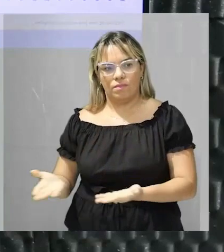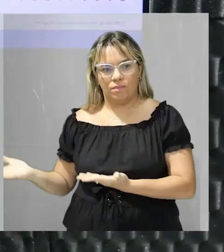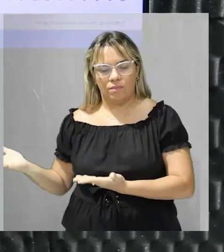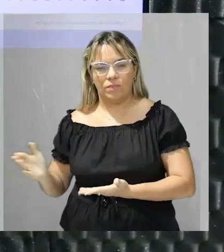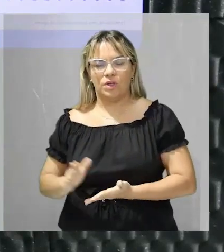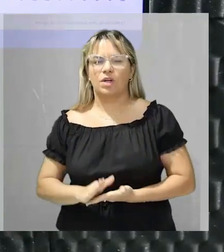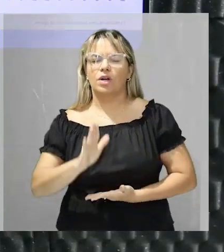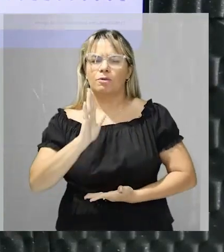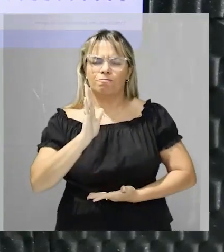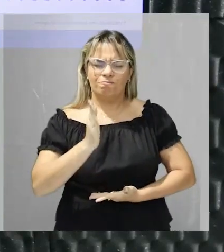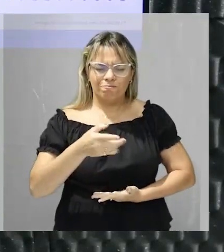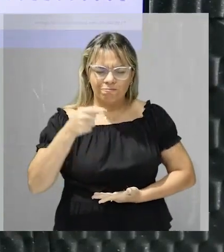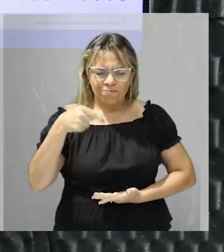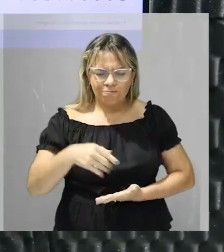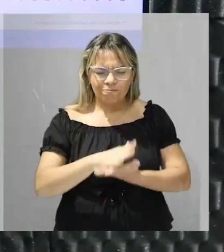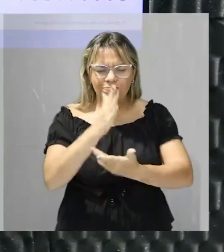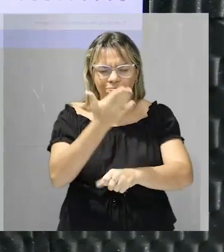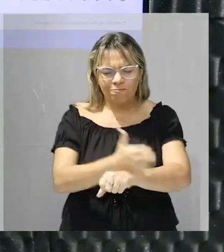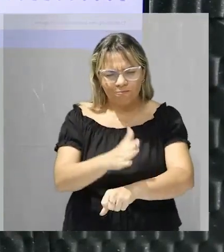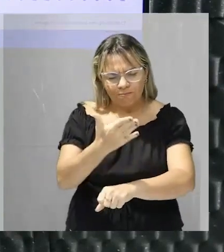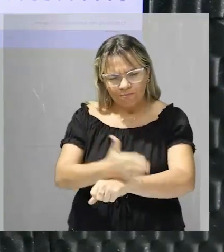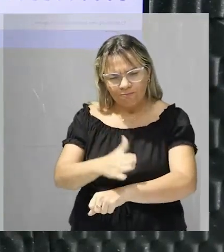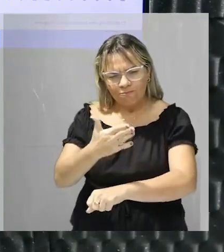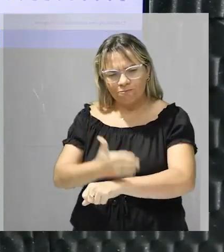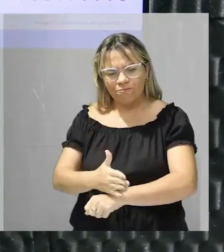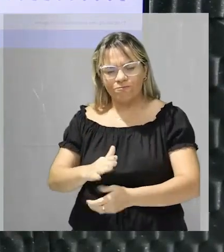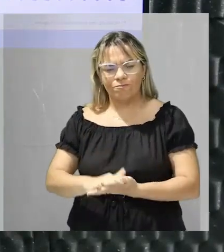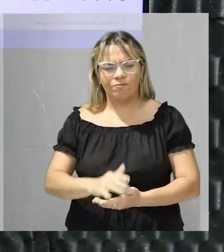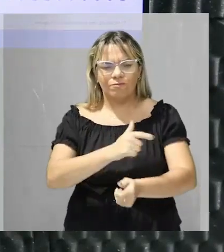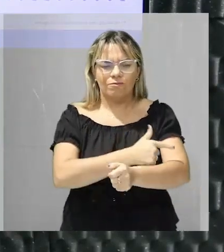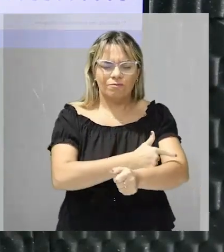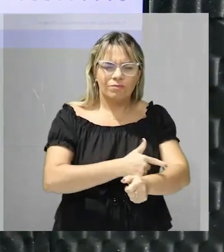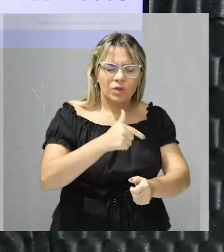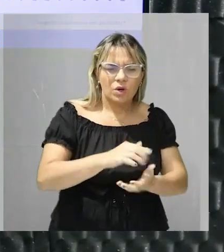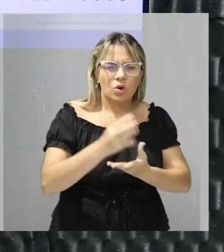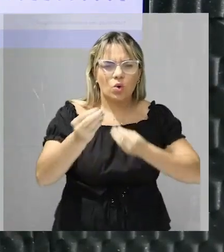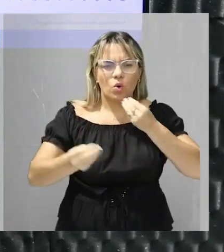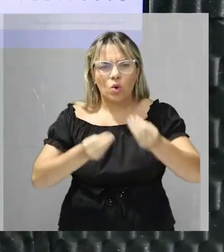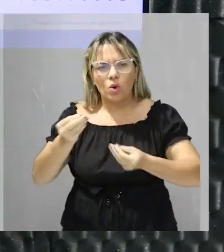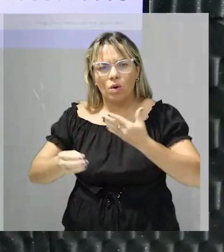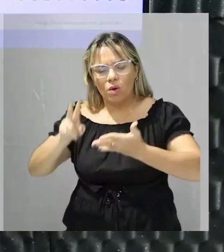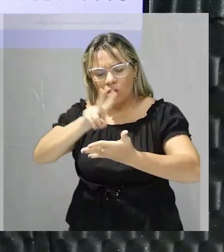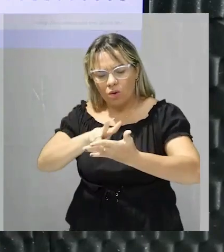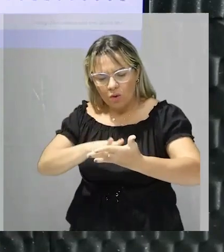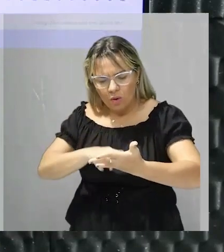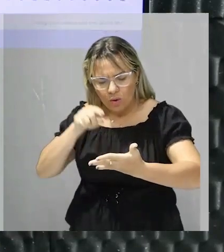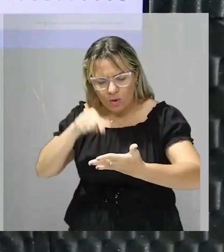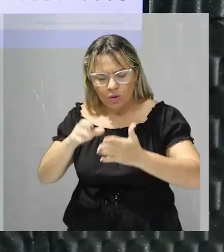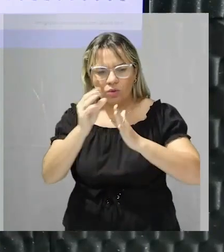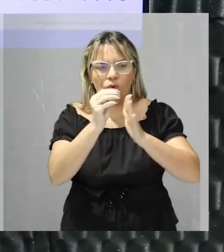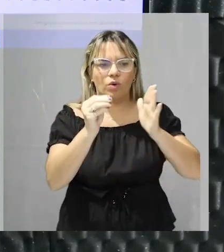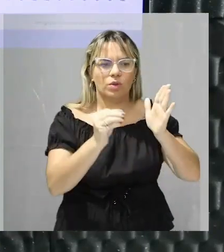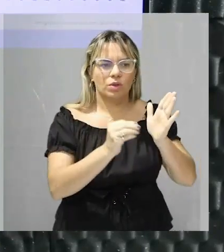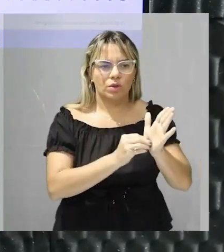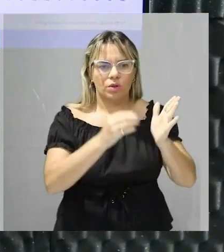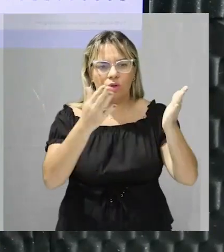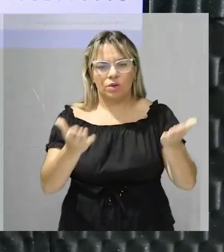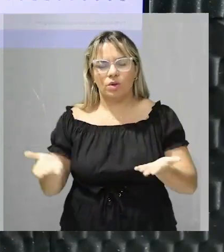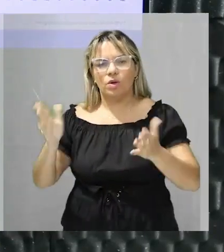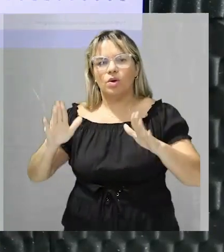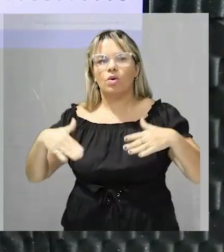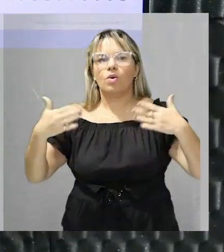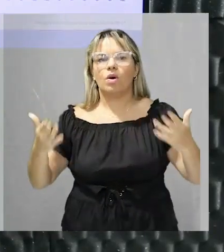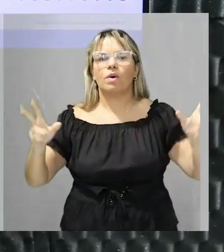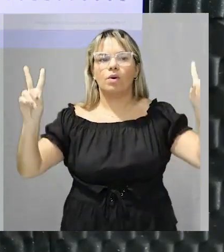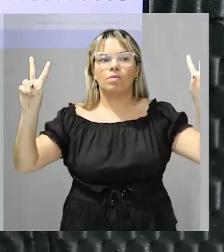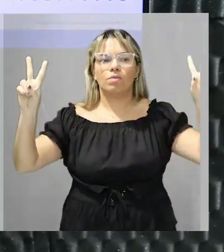Ema para a gente já ir treinando se acostumando como é que é o Ema Cobra esse assunto Renata qual é o assunto